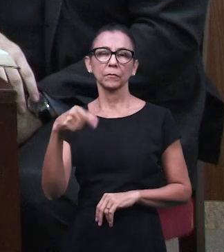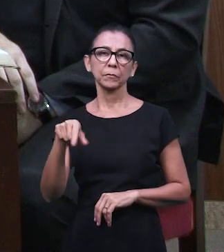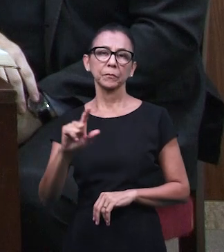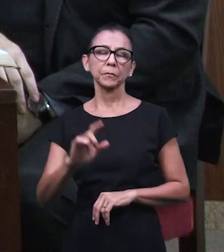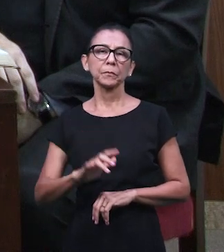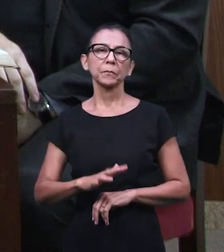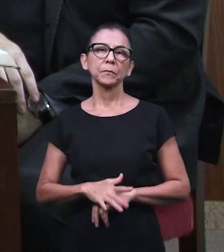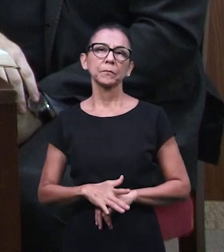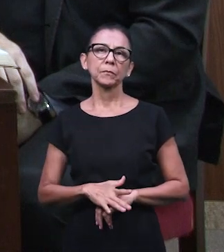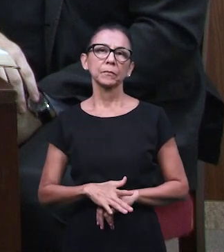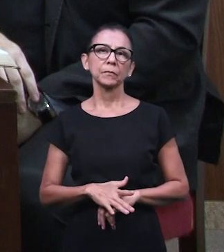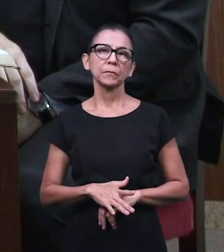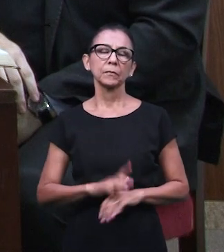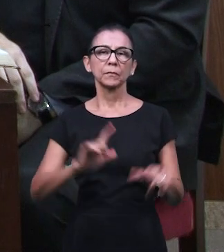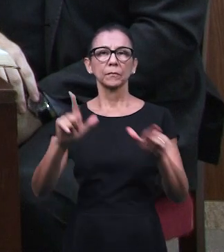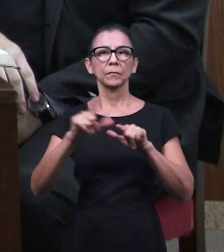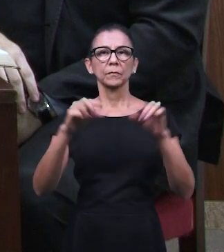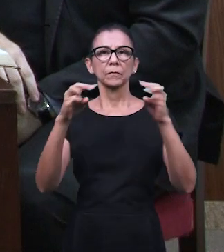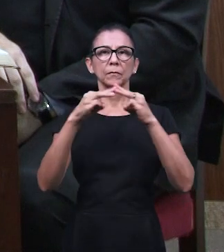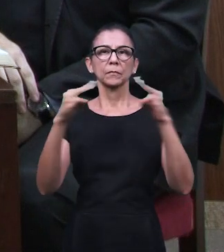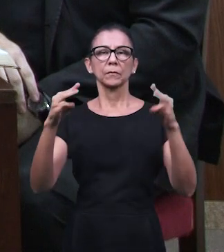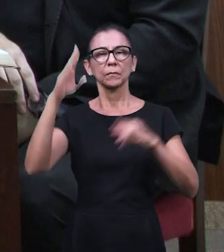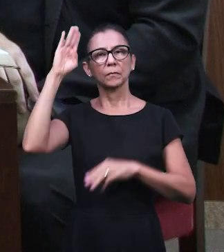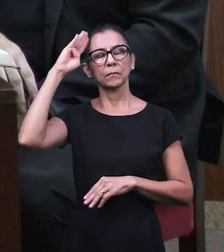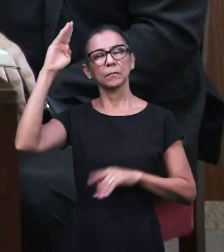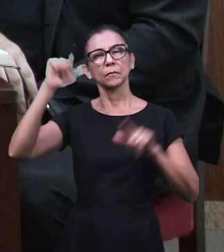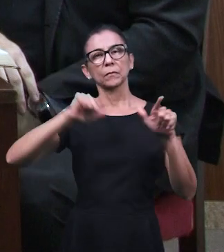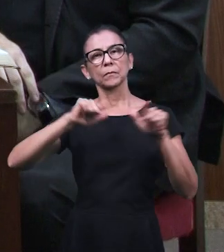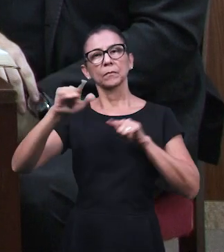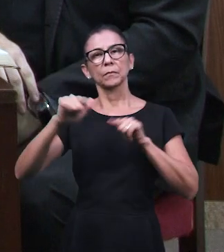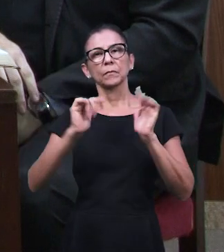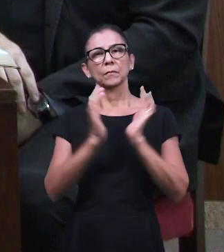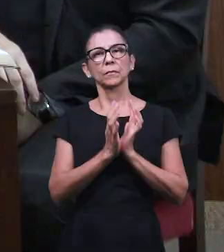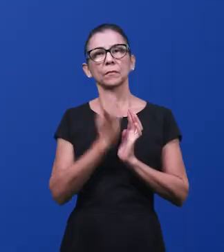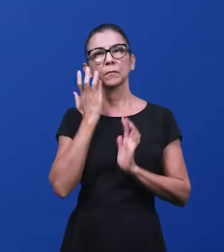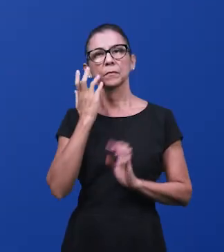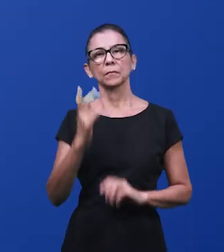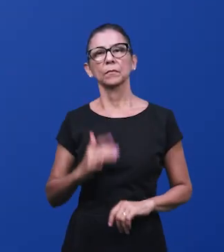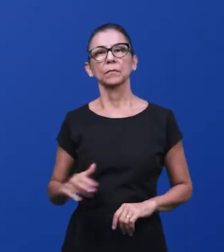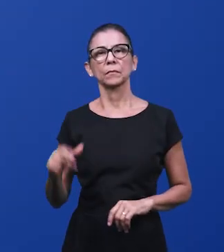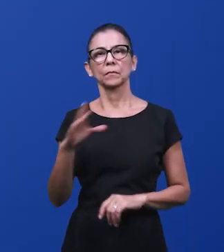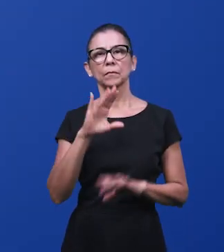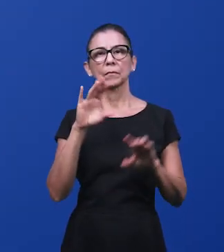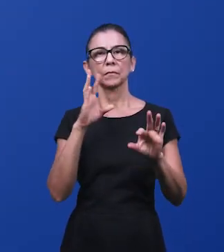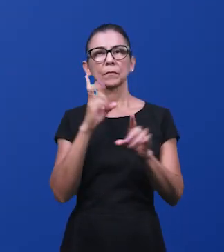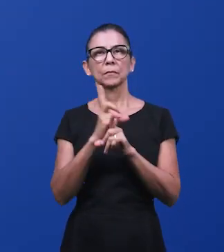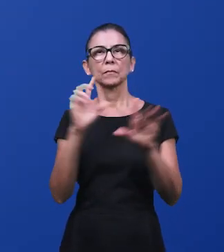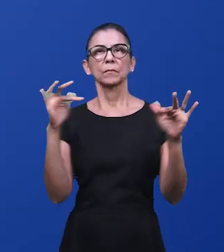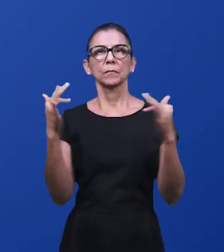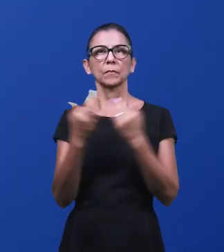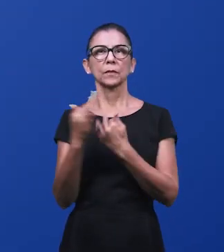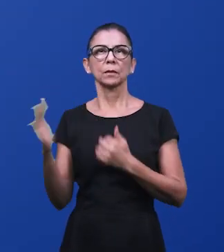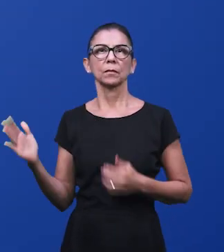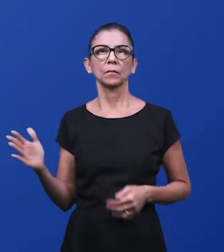principalmente do nosso trabalho com as crianças no encontro com a família. A paz do Senhor.